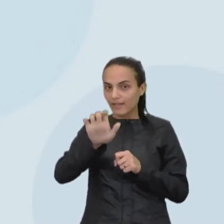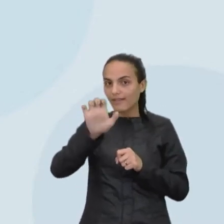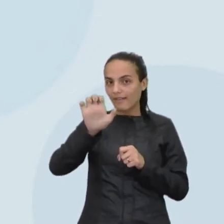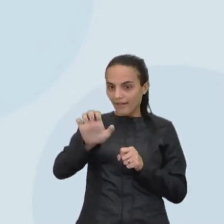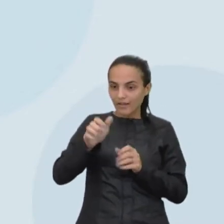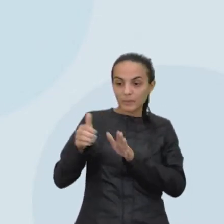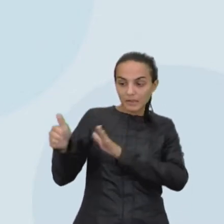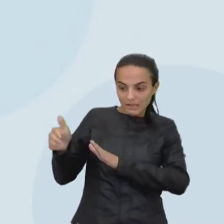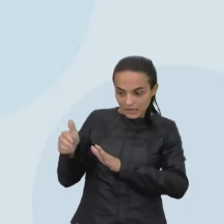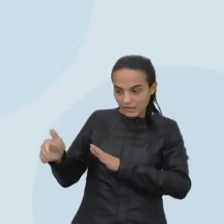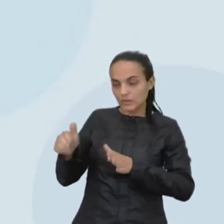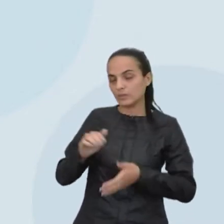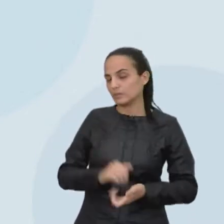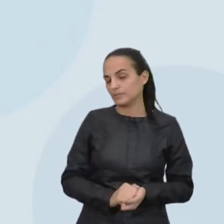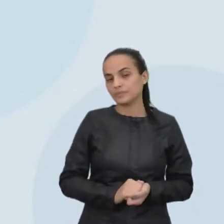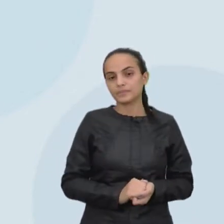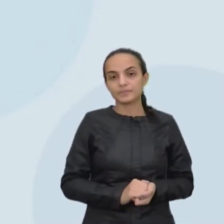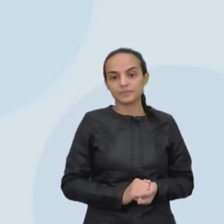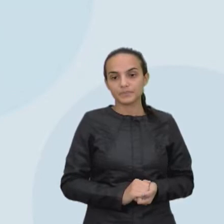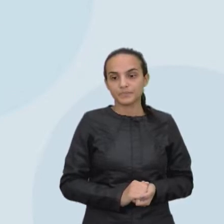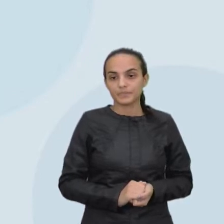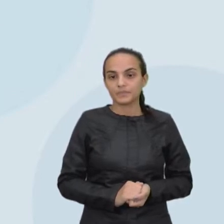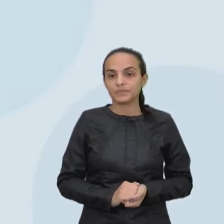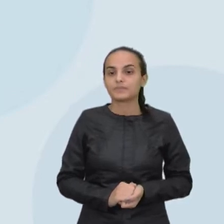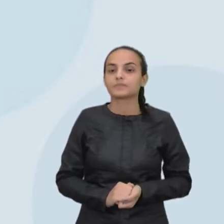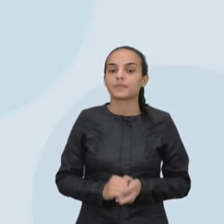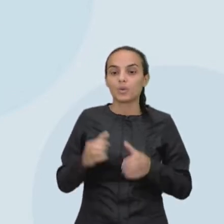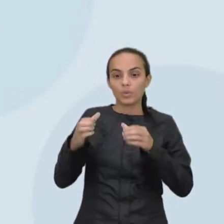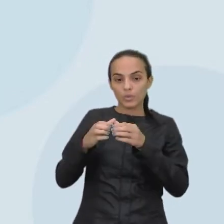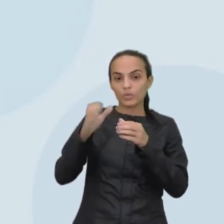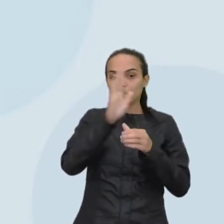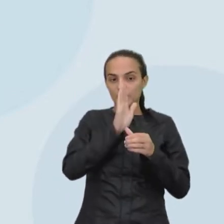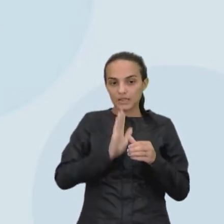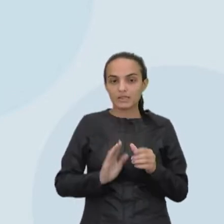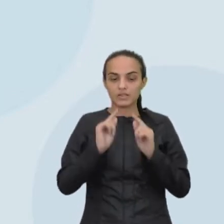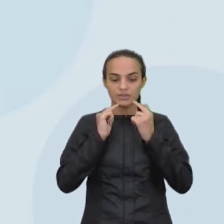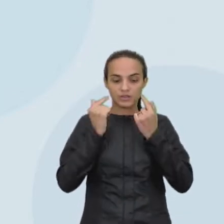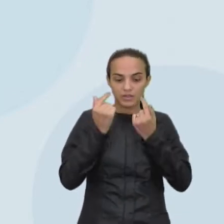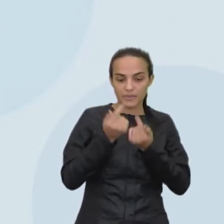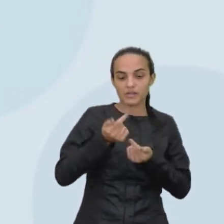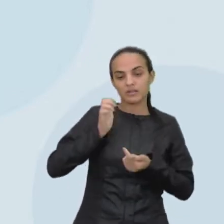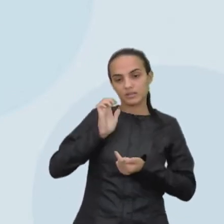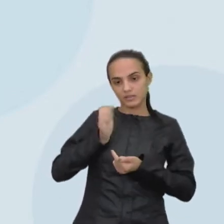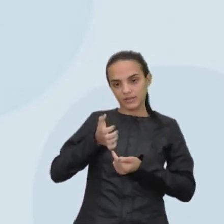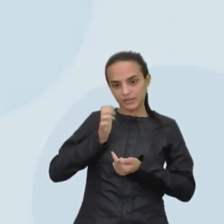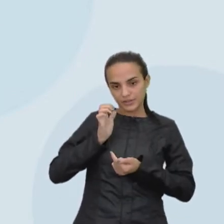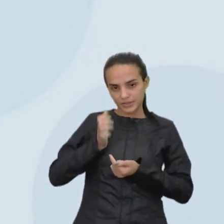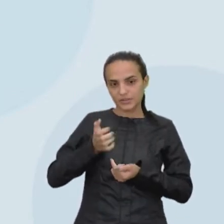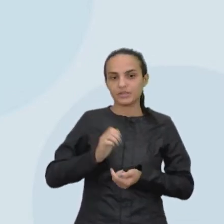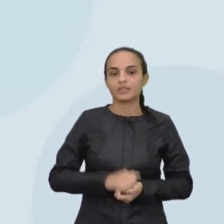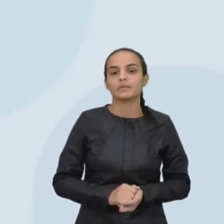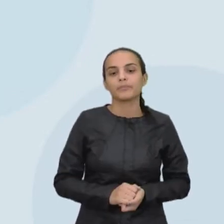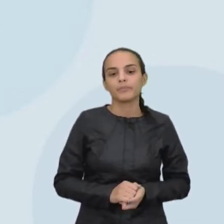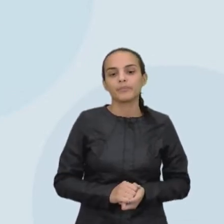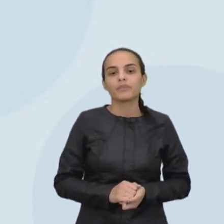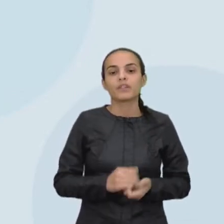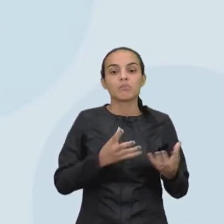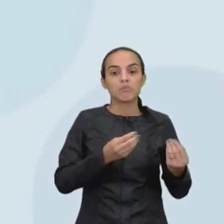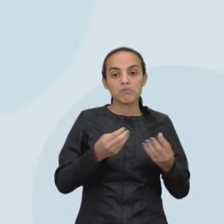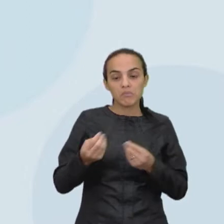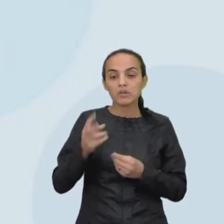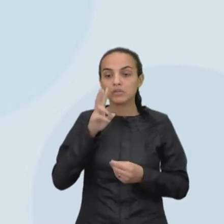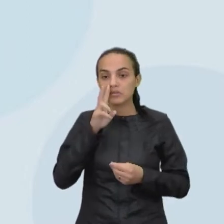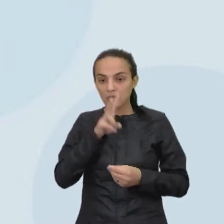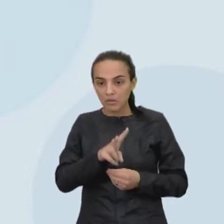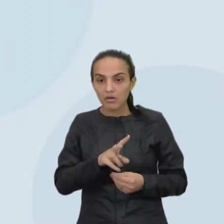períodos, ele é realizado pelo IBGE, o Instituto Brasileiro de Geografia e Estatística, né? Envolve um processo